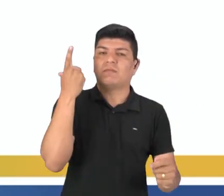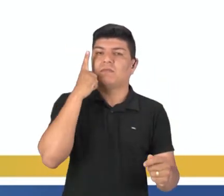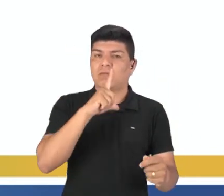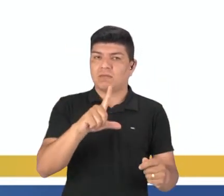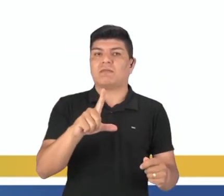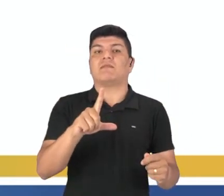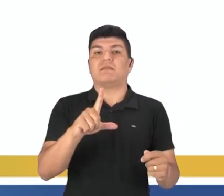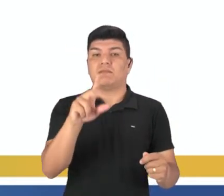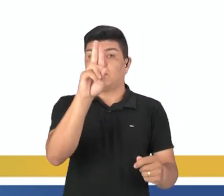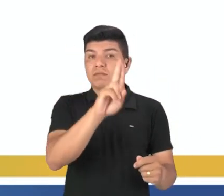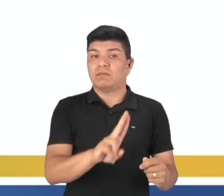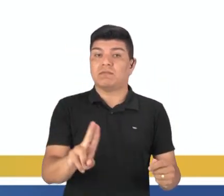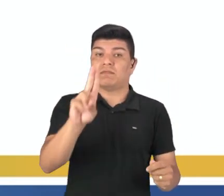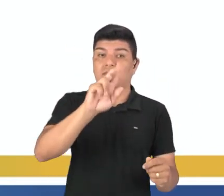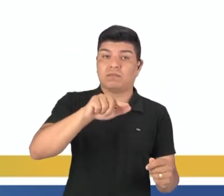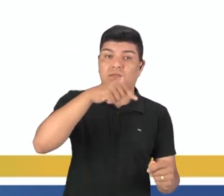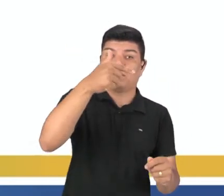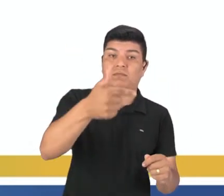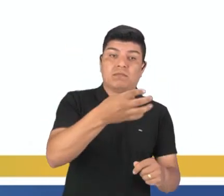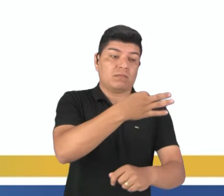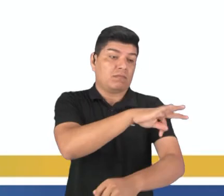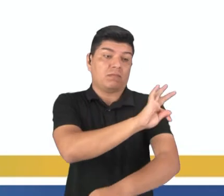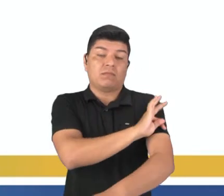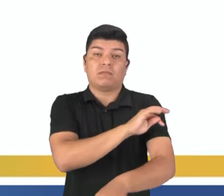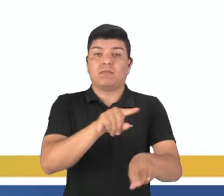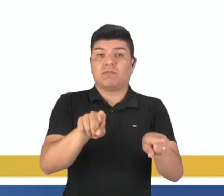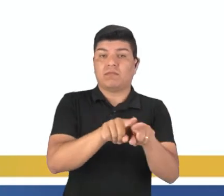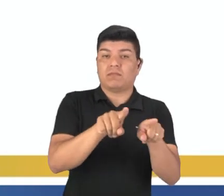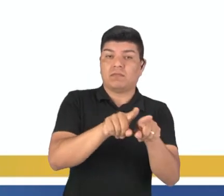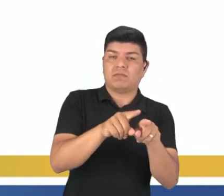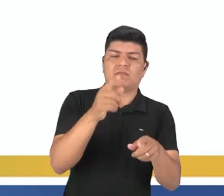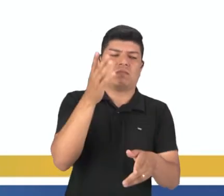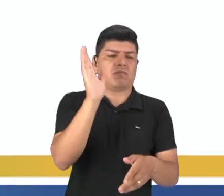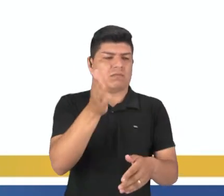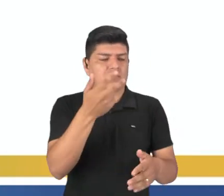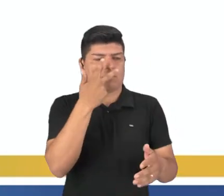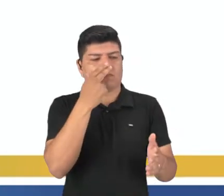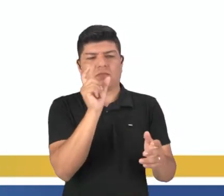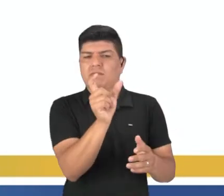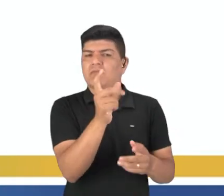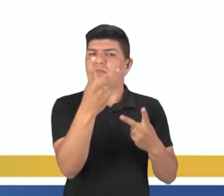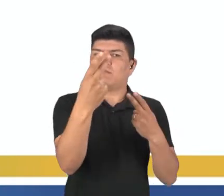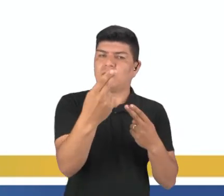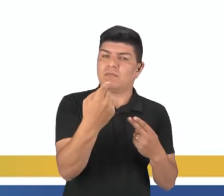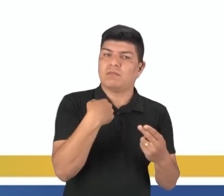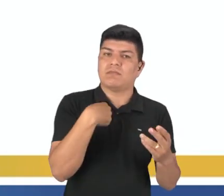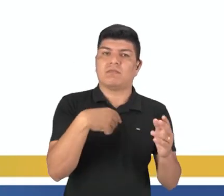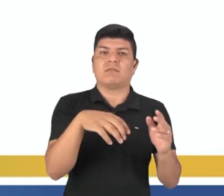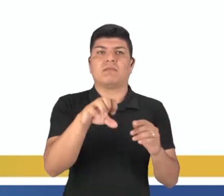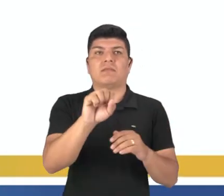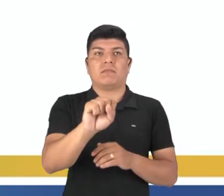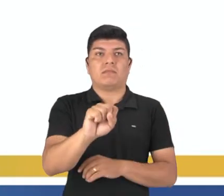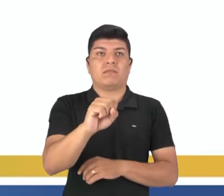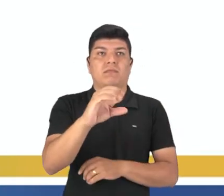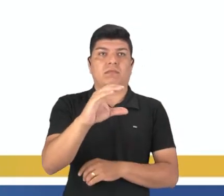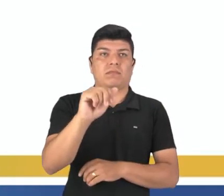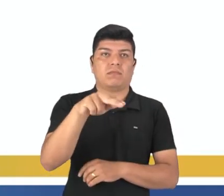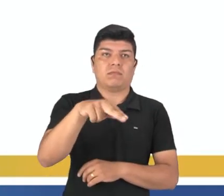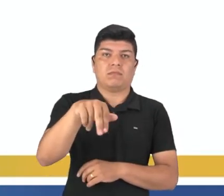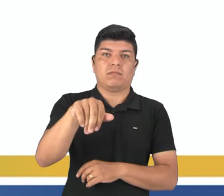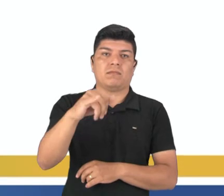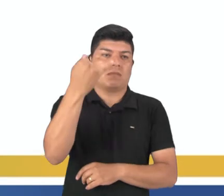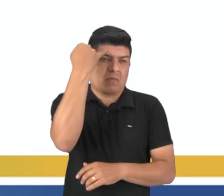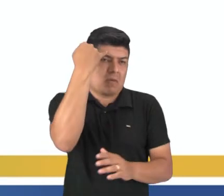já conseguiu usando as técnicas Você já olhou os cognatos você já Enfim então não nos querem vai ser a hora de você